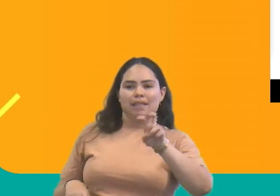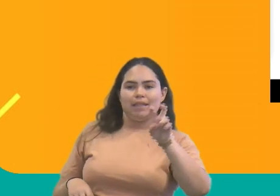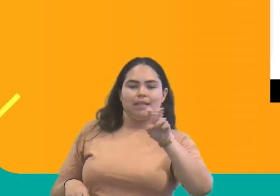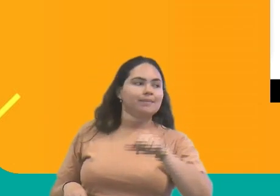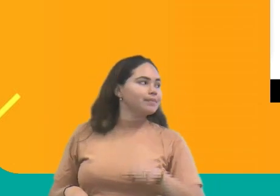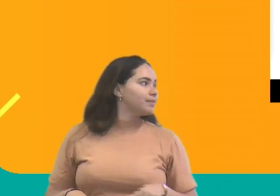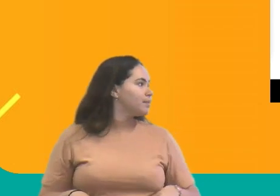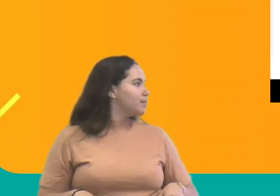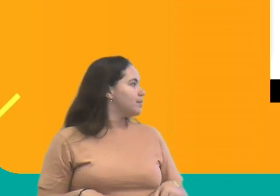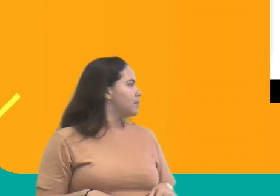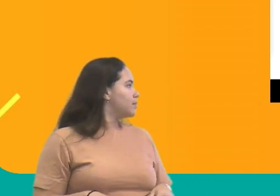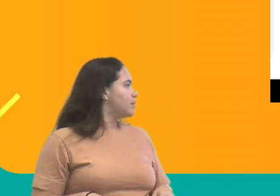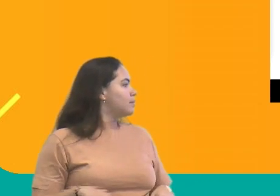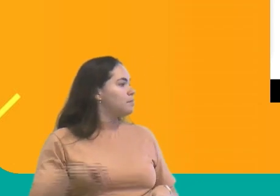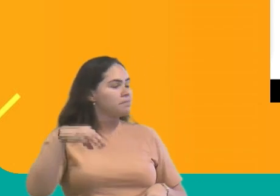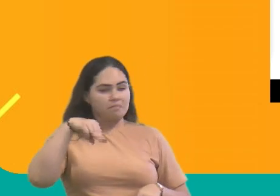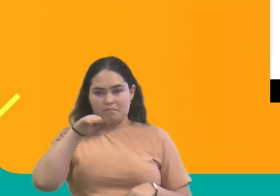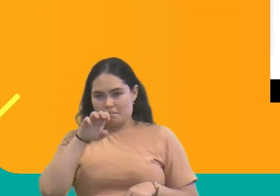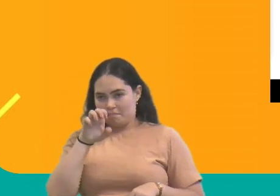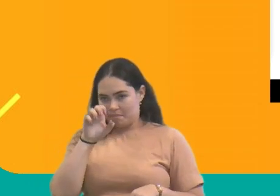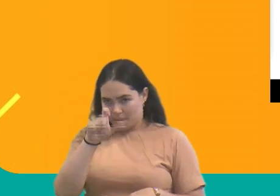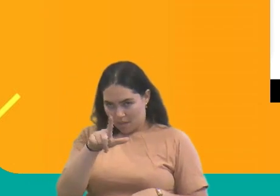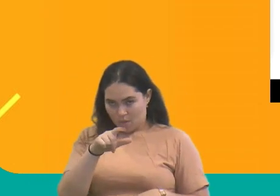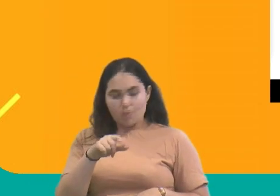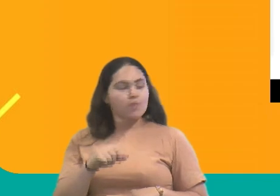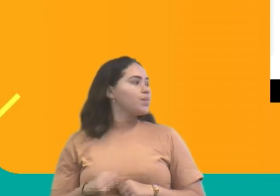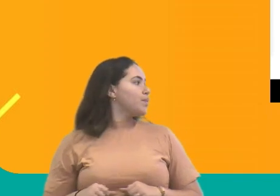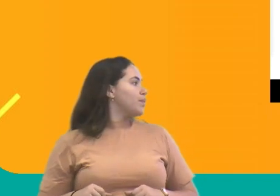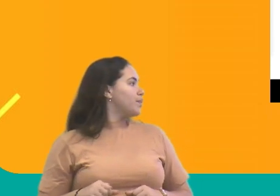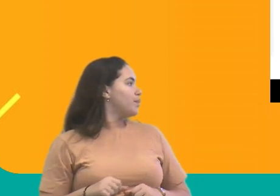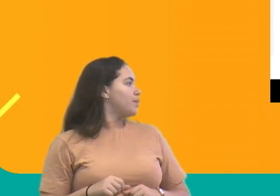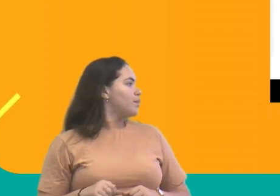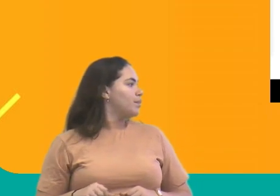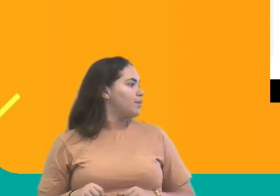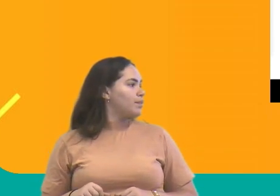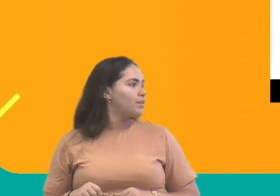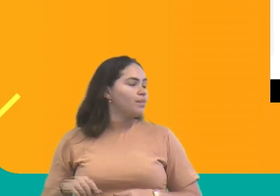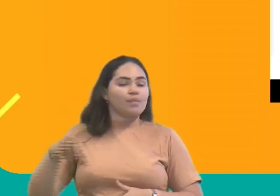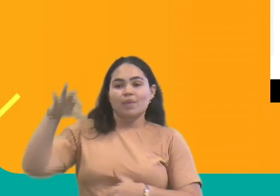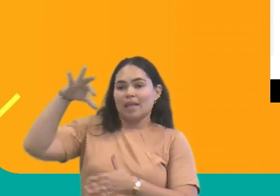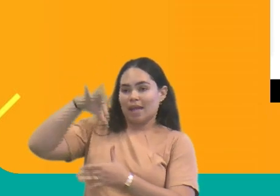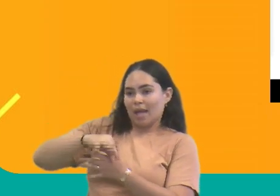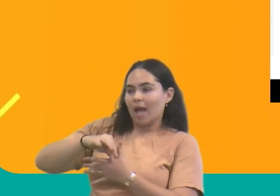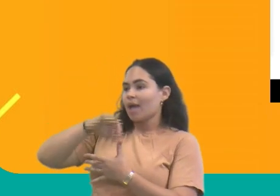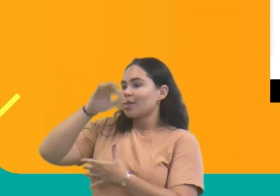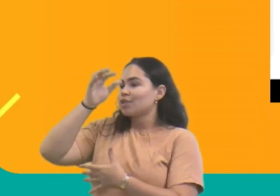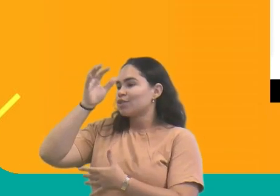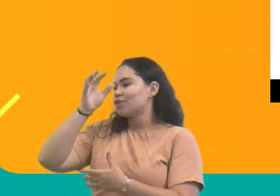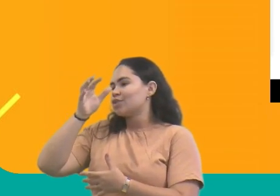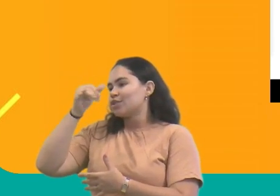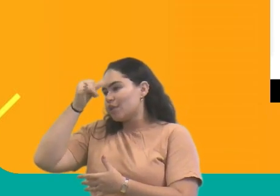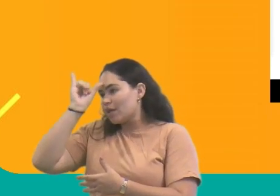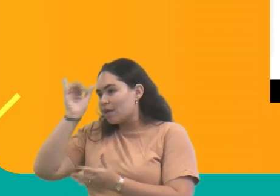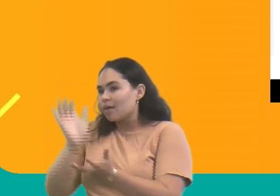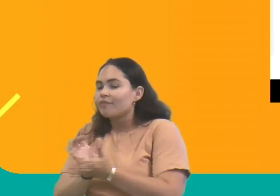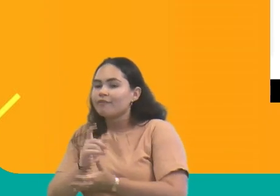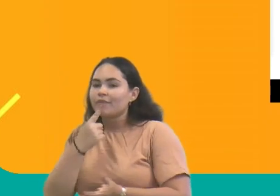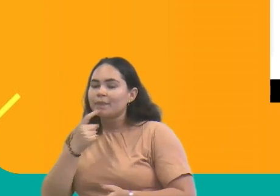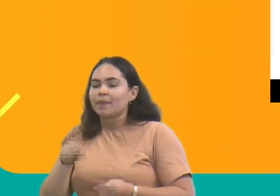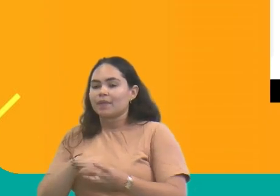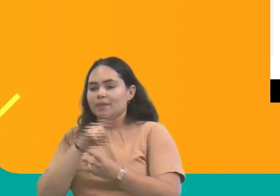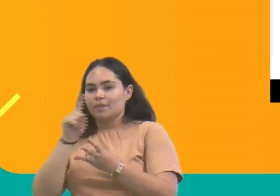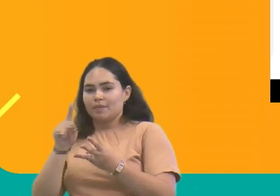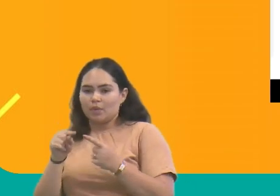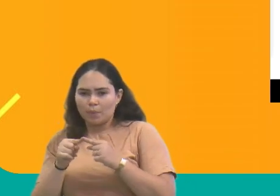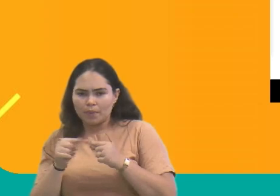não. Eu tenho mel como carboidrato. Eu tenho carne de boi como ácido graxo insaturado.